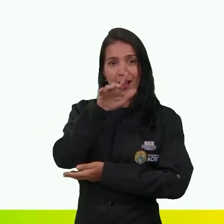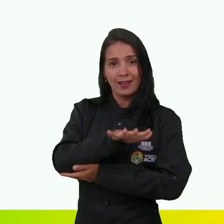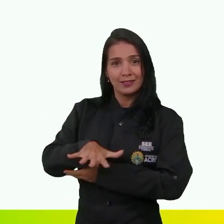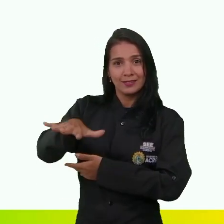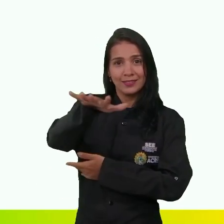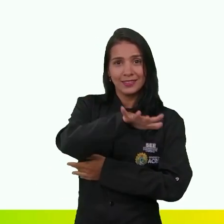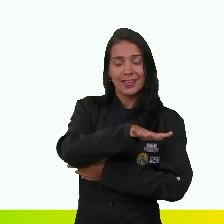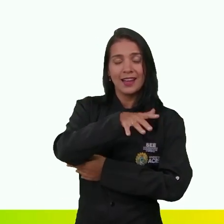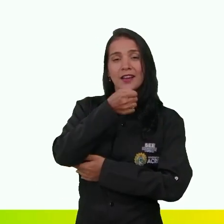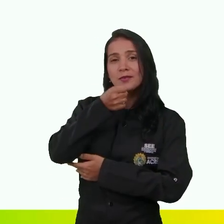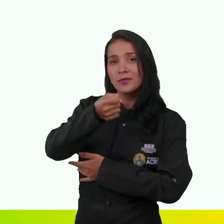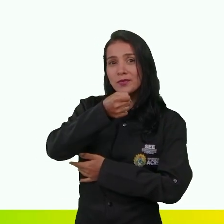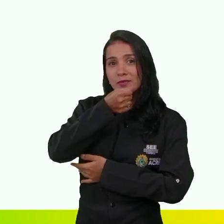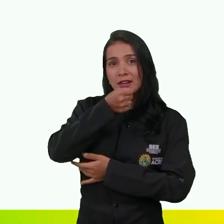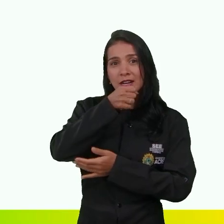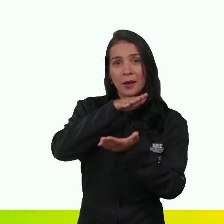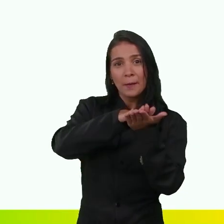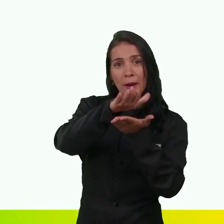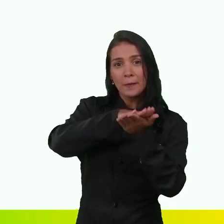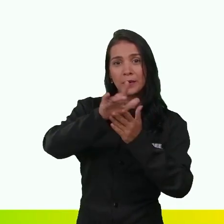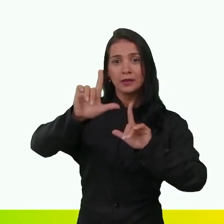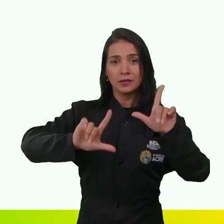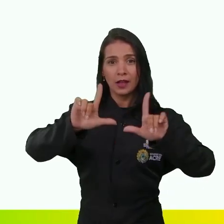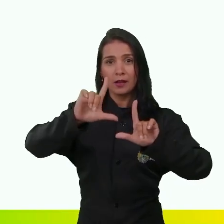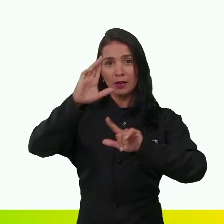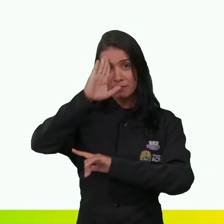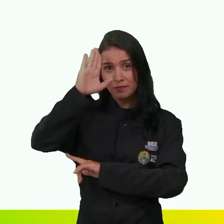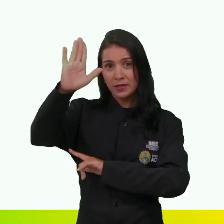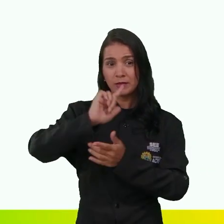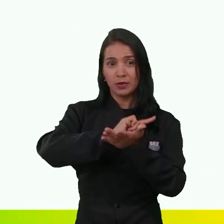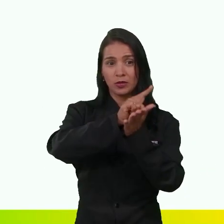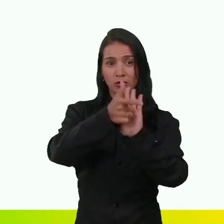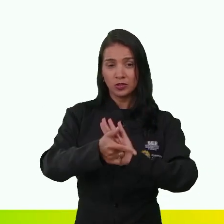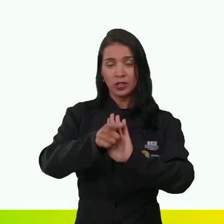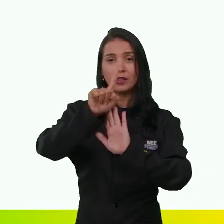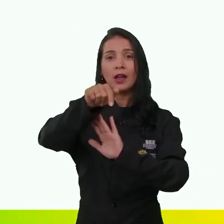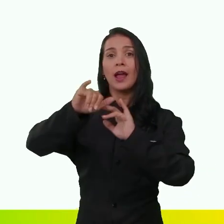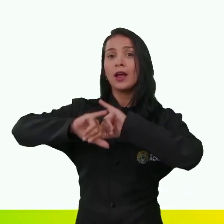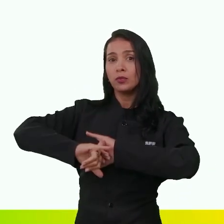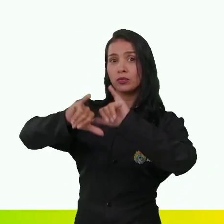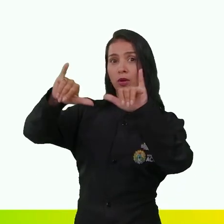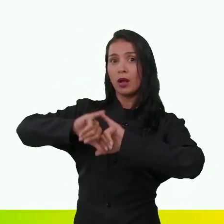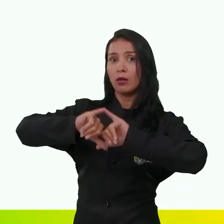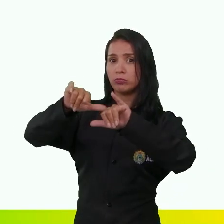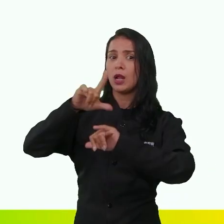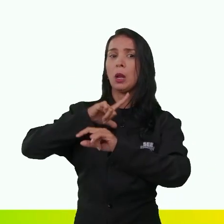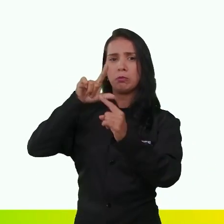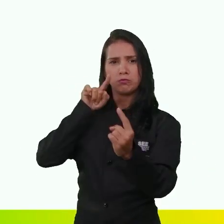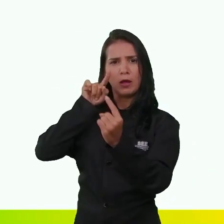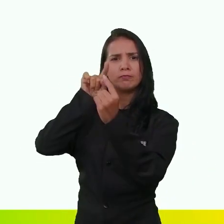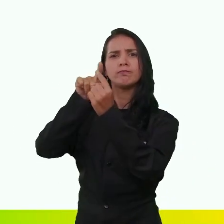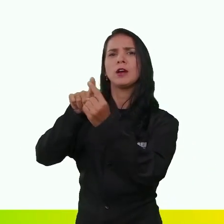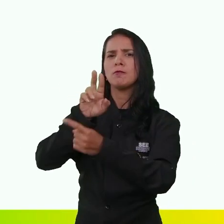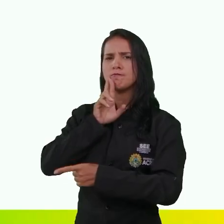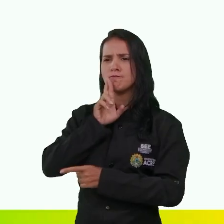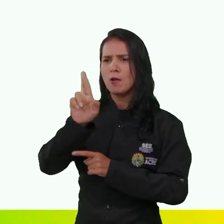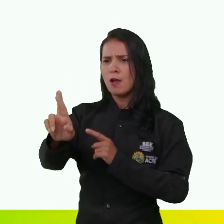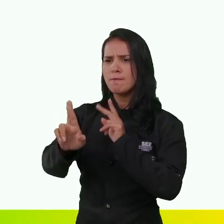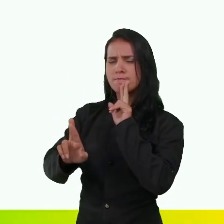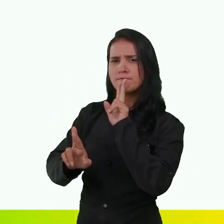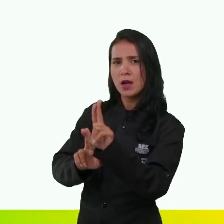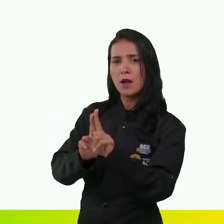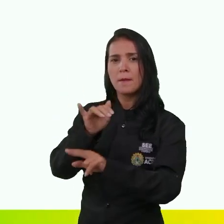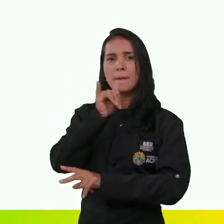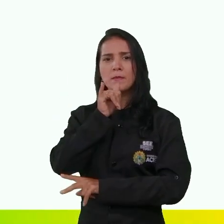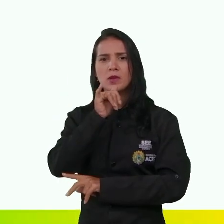jornalístico midiático, os principais gêneros são a notícia, que é mais objetiva, responde às perguntas, por